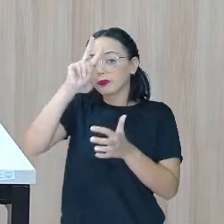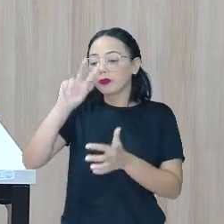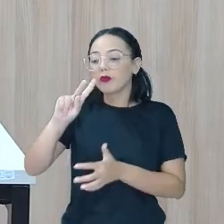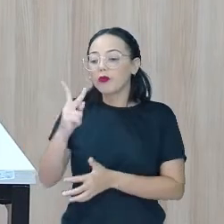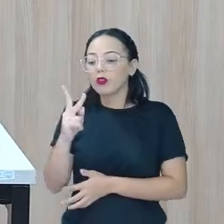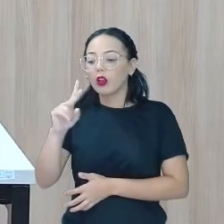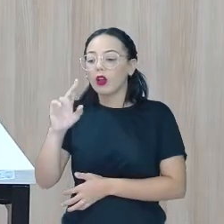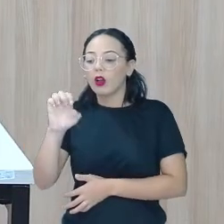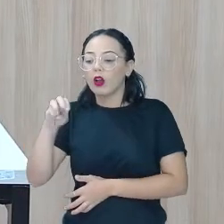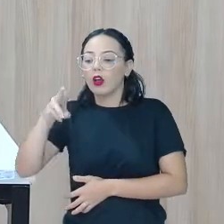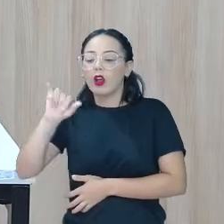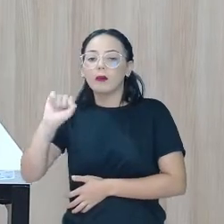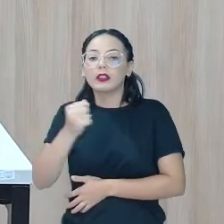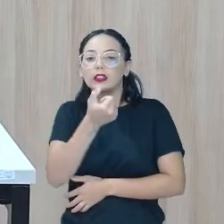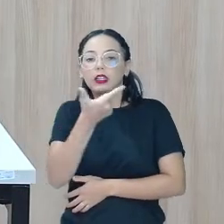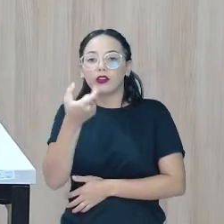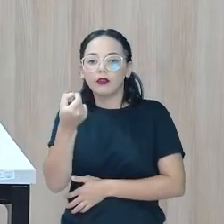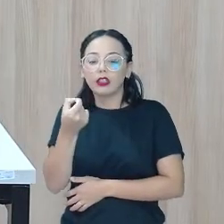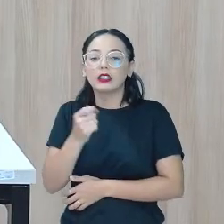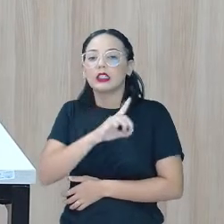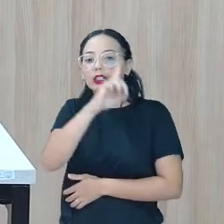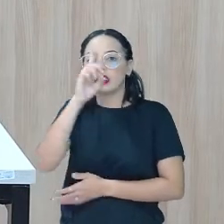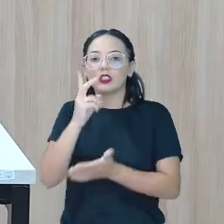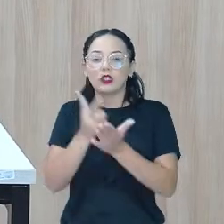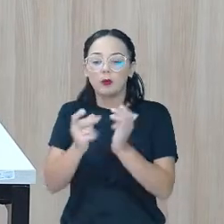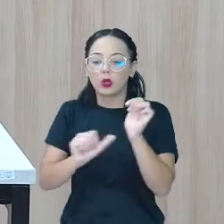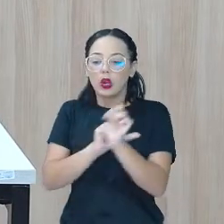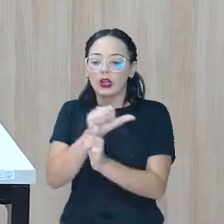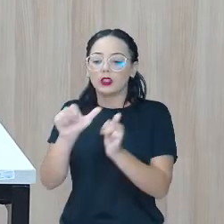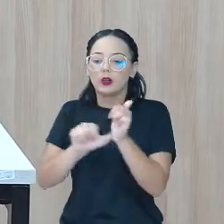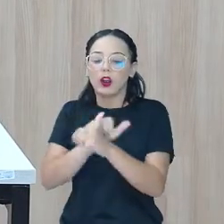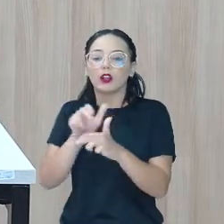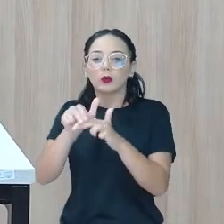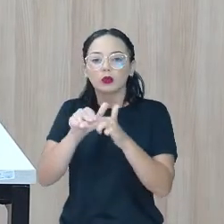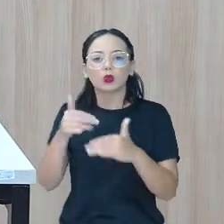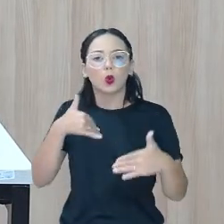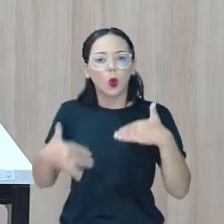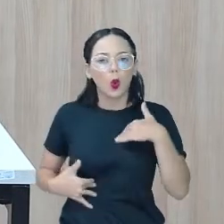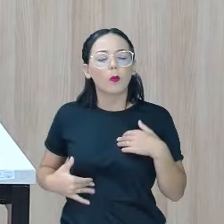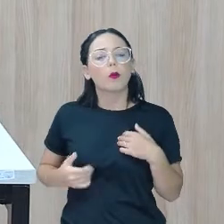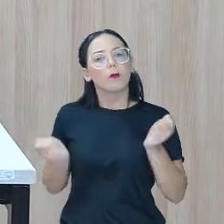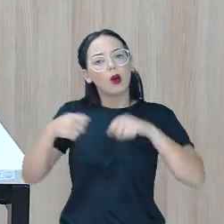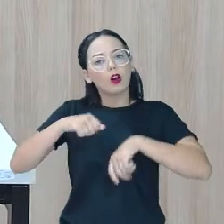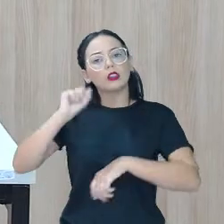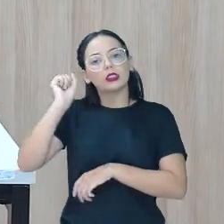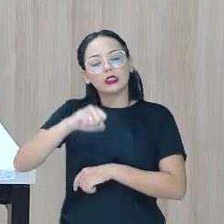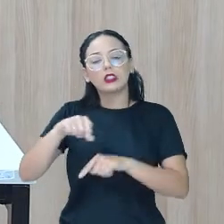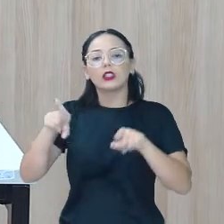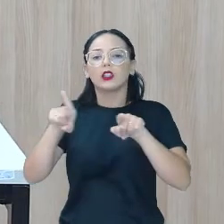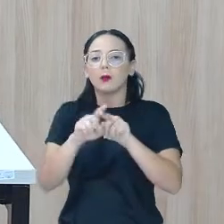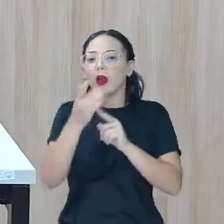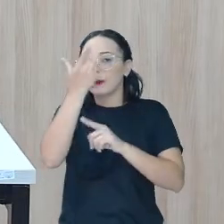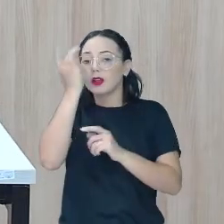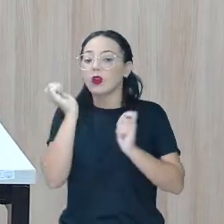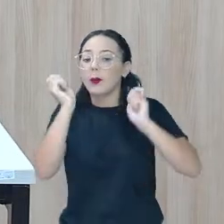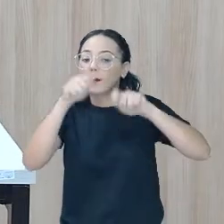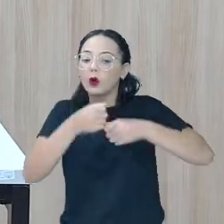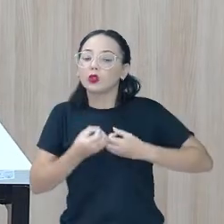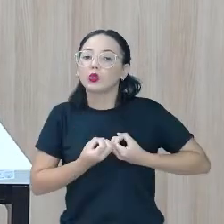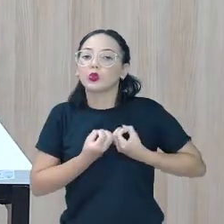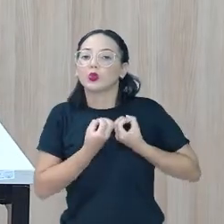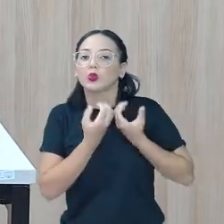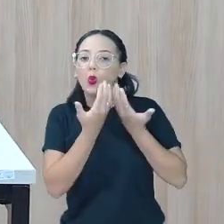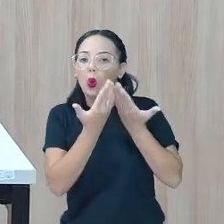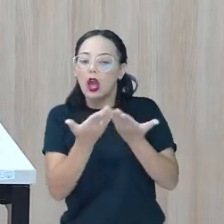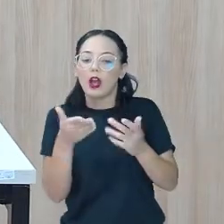né, são 120 dias, elas estão aí sendo trocadas. Então, o corpo tem como. O doador vai poder doar,